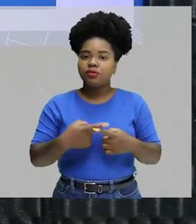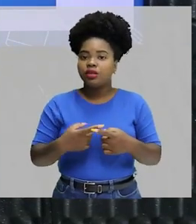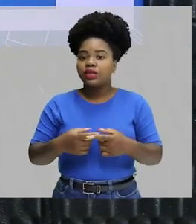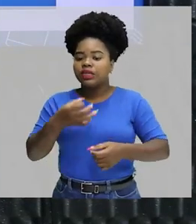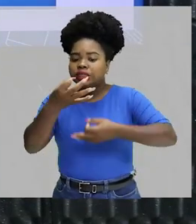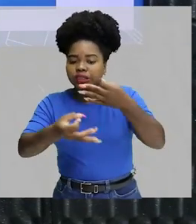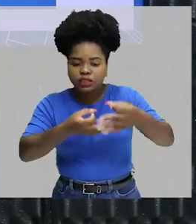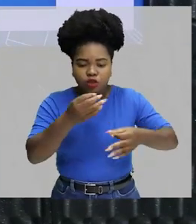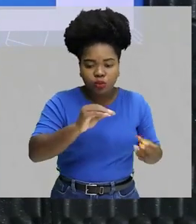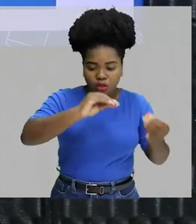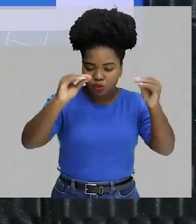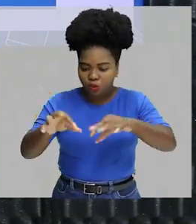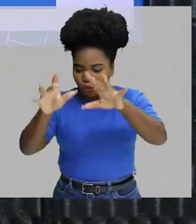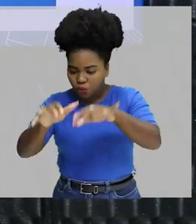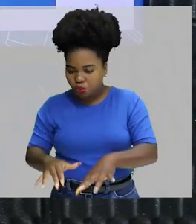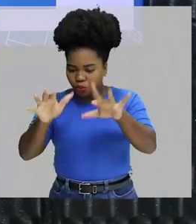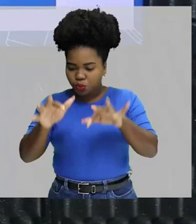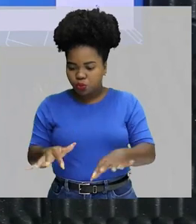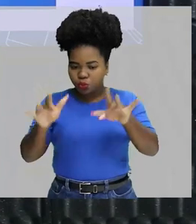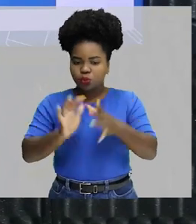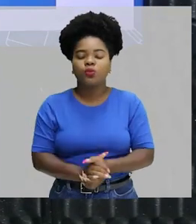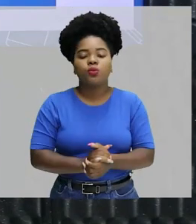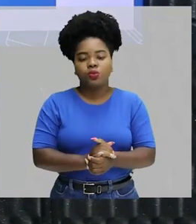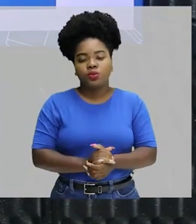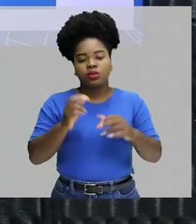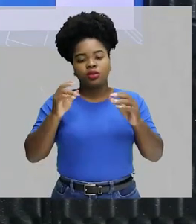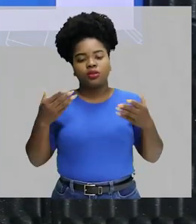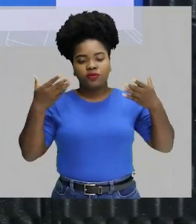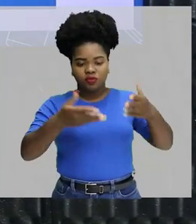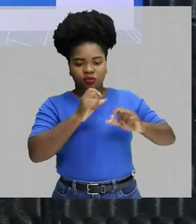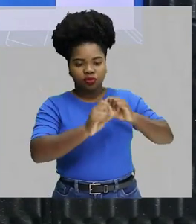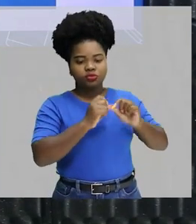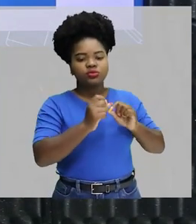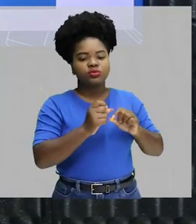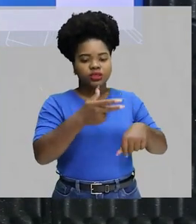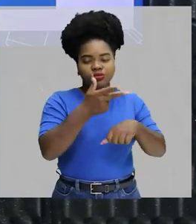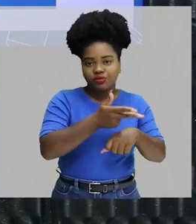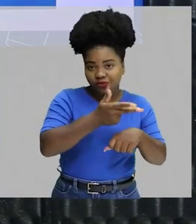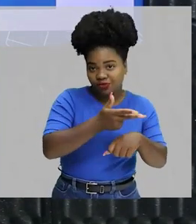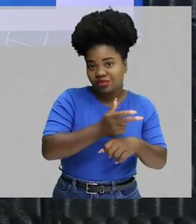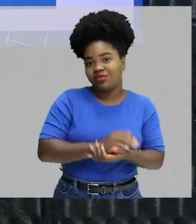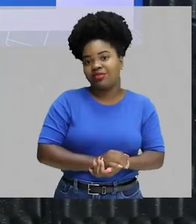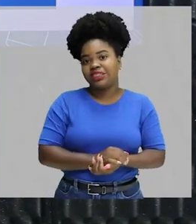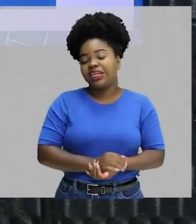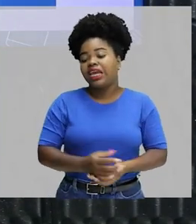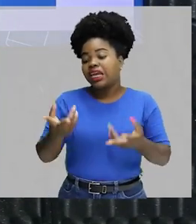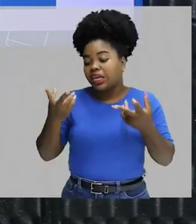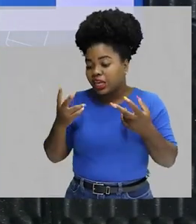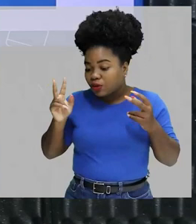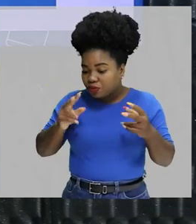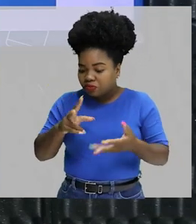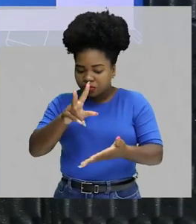debate que que o víde causou e eu me eu li um comentário desse vídeo de um homem dizendo